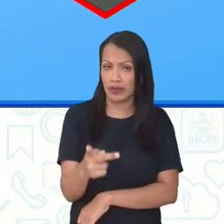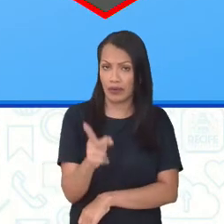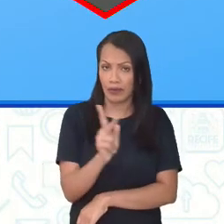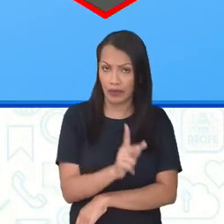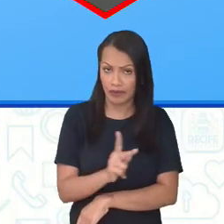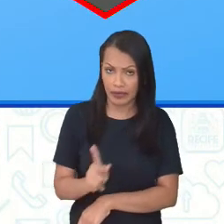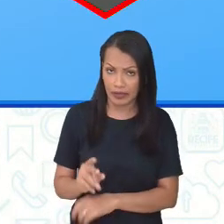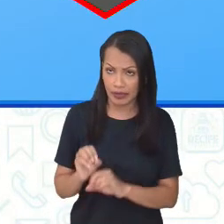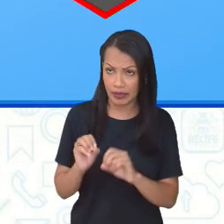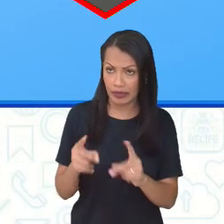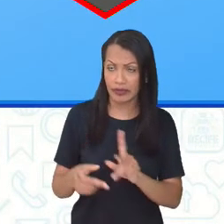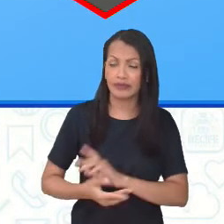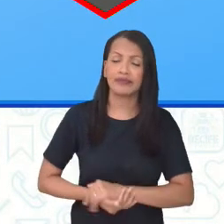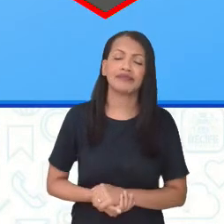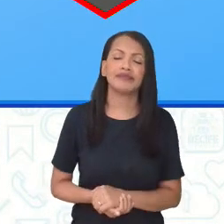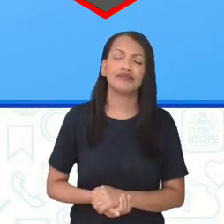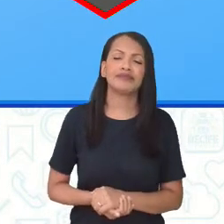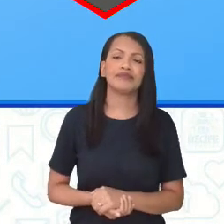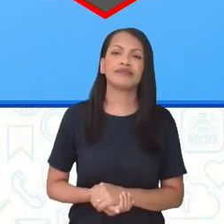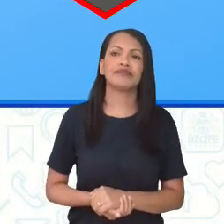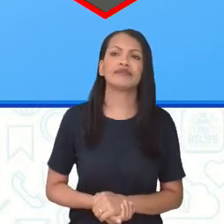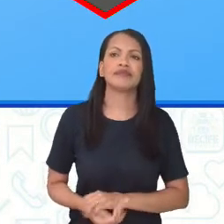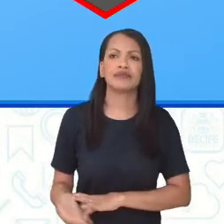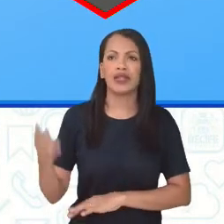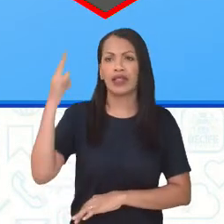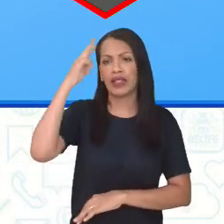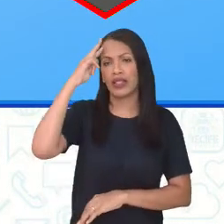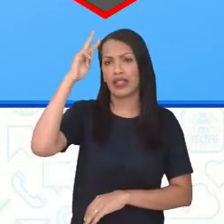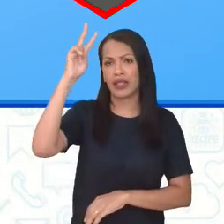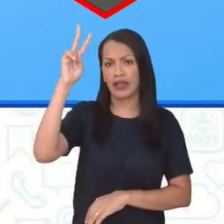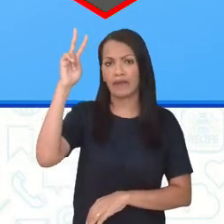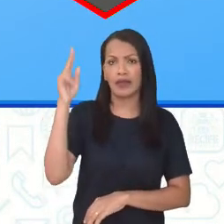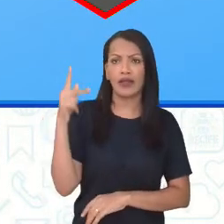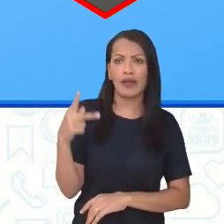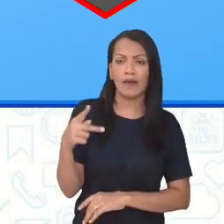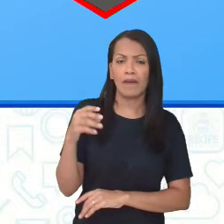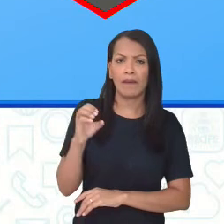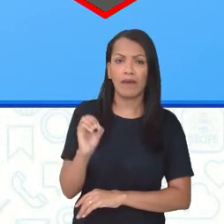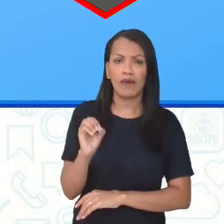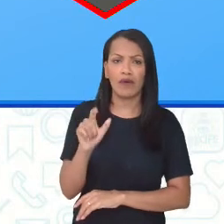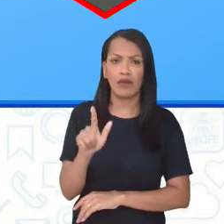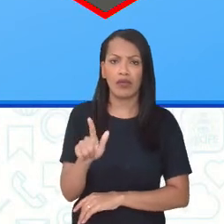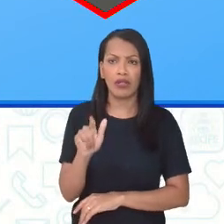Bom, relembrando, polígonos. Por que eu estou relembrando